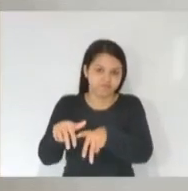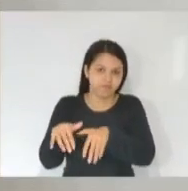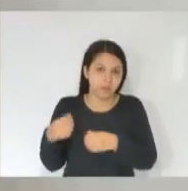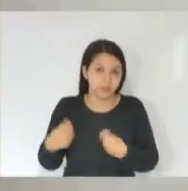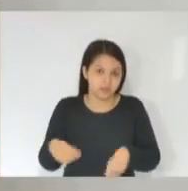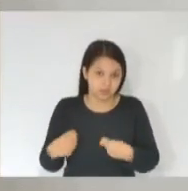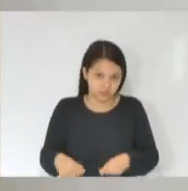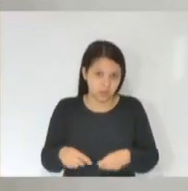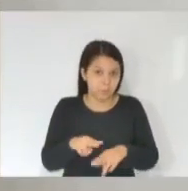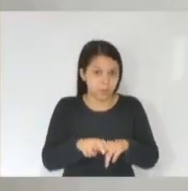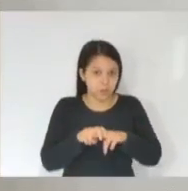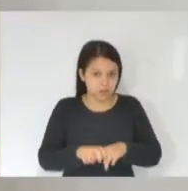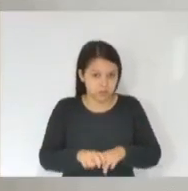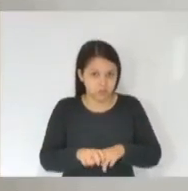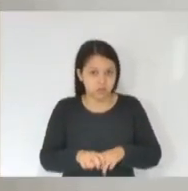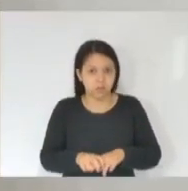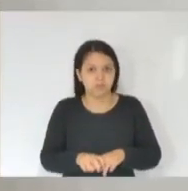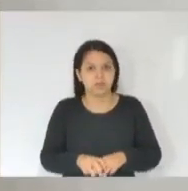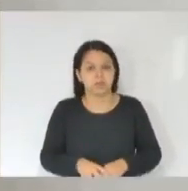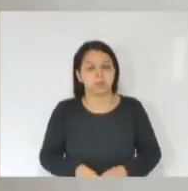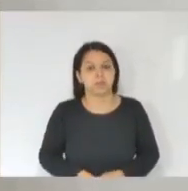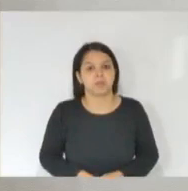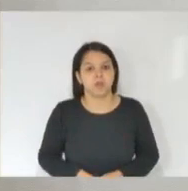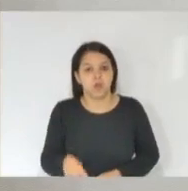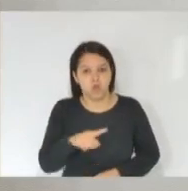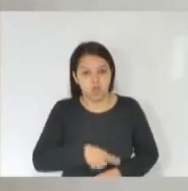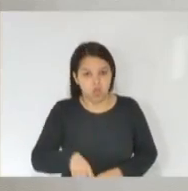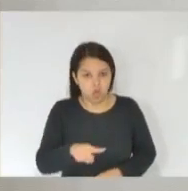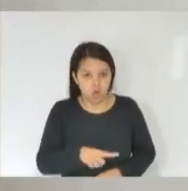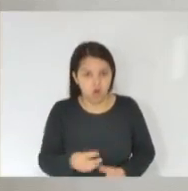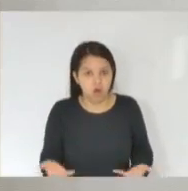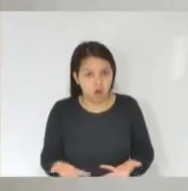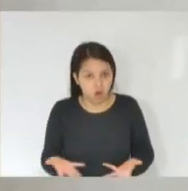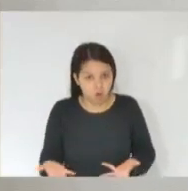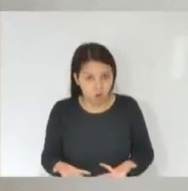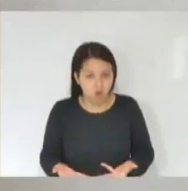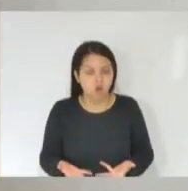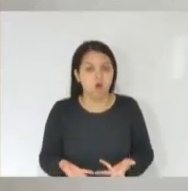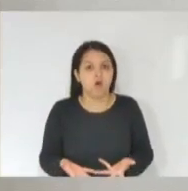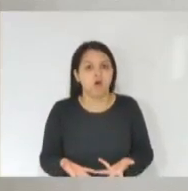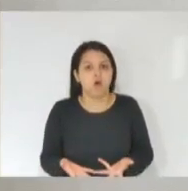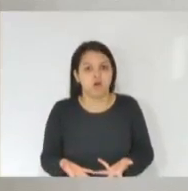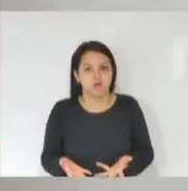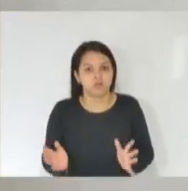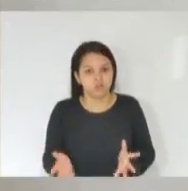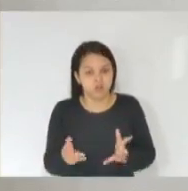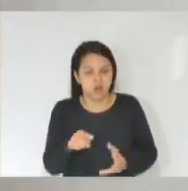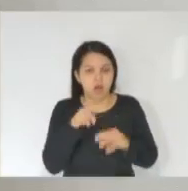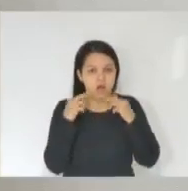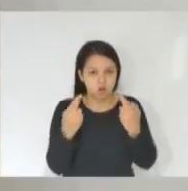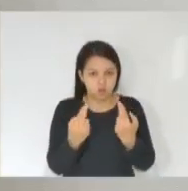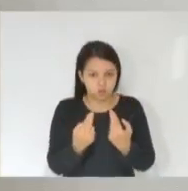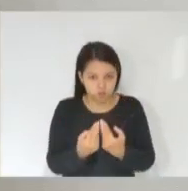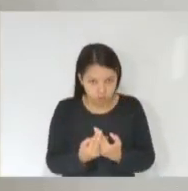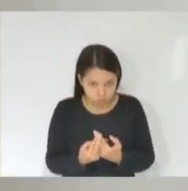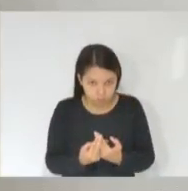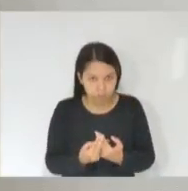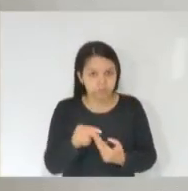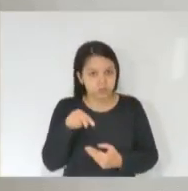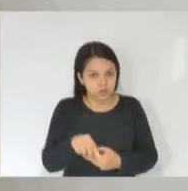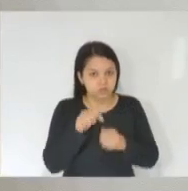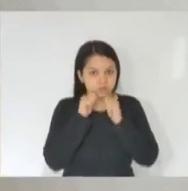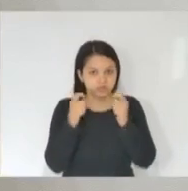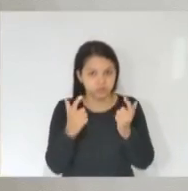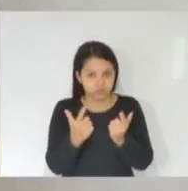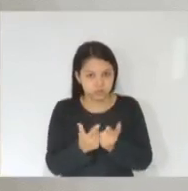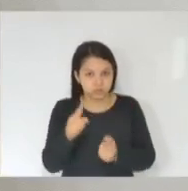Por isso, nós provocamos essa reunião dos setores com a Assembleia Legislativa no dia de